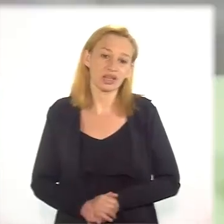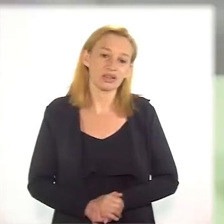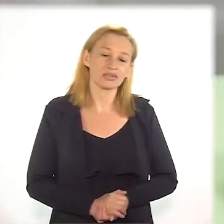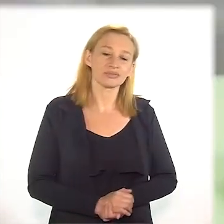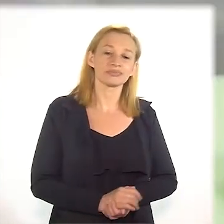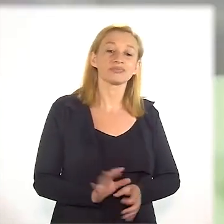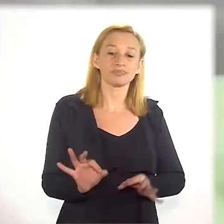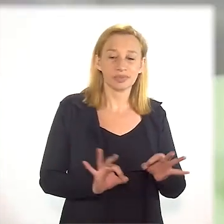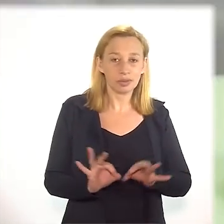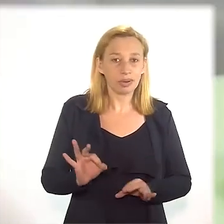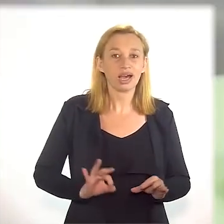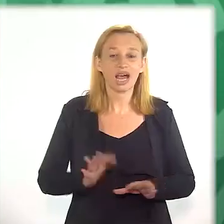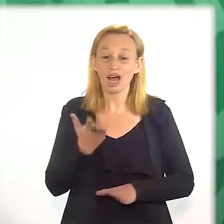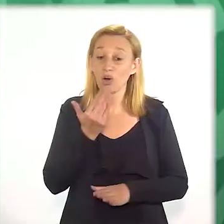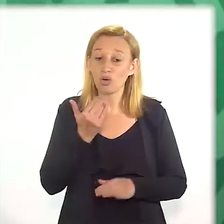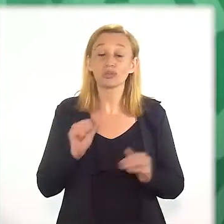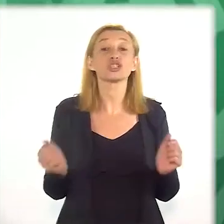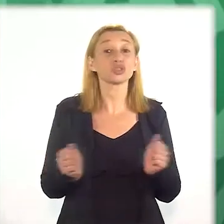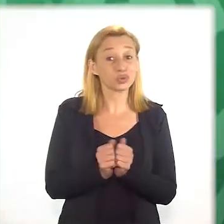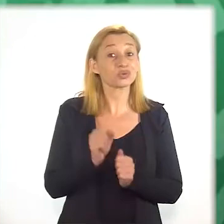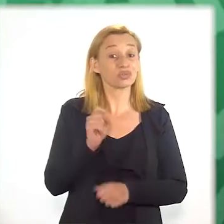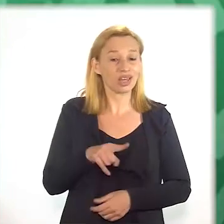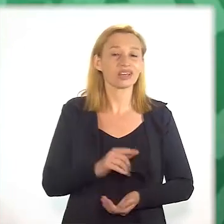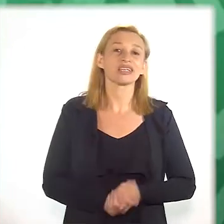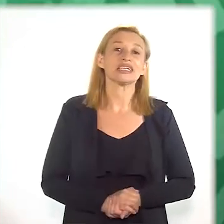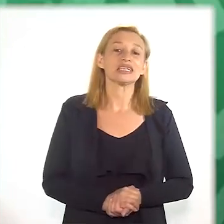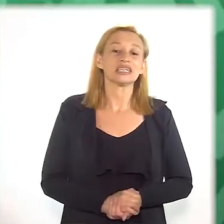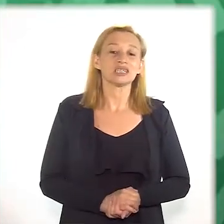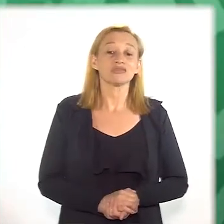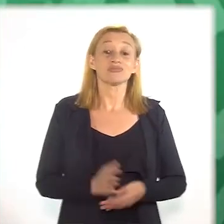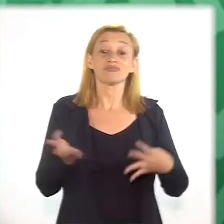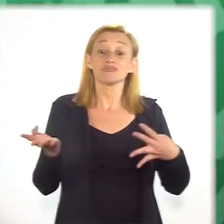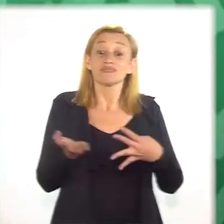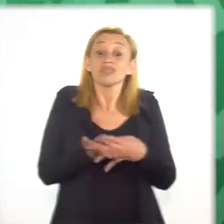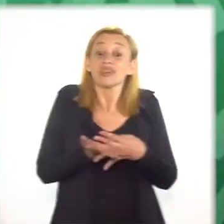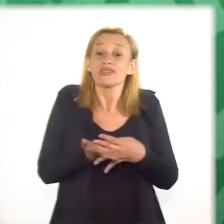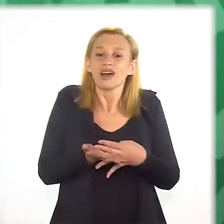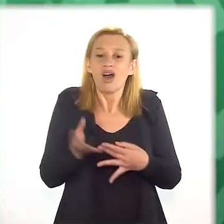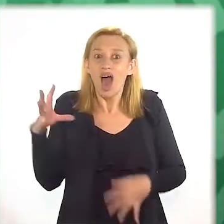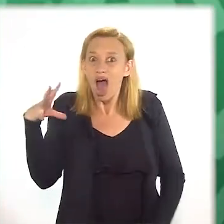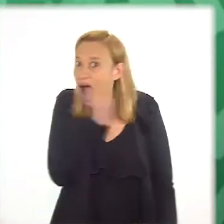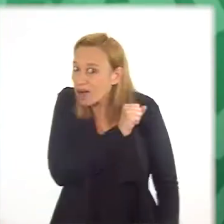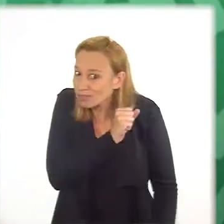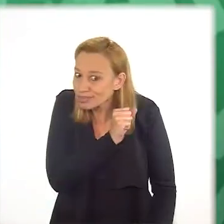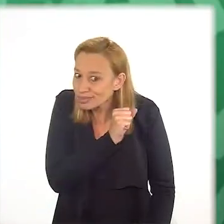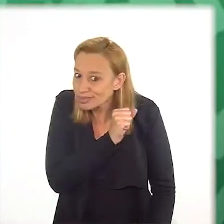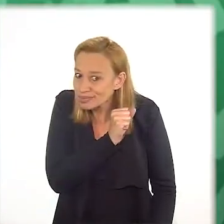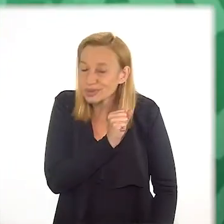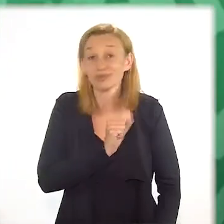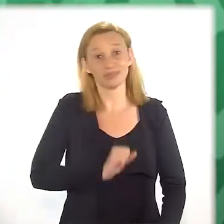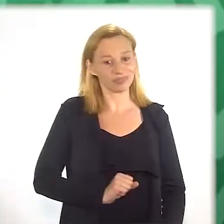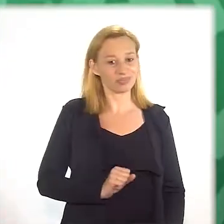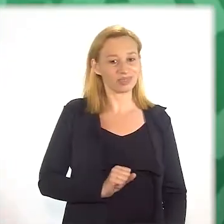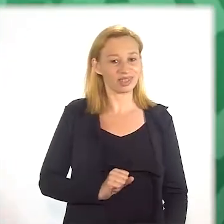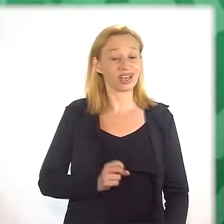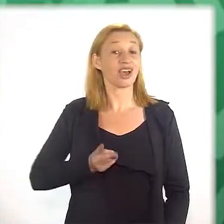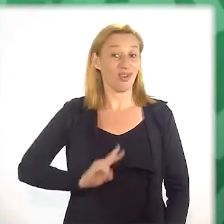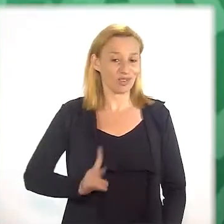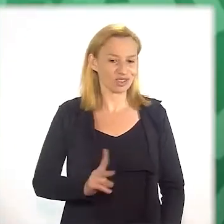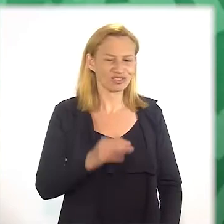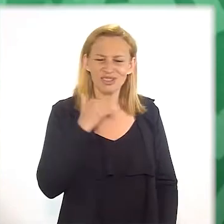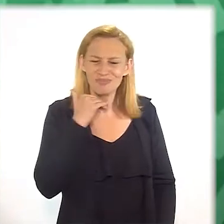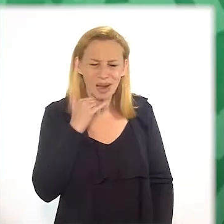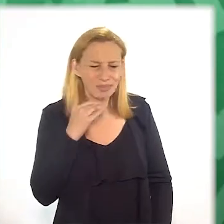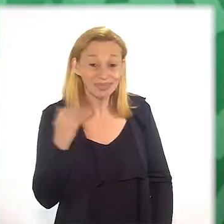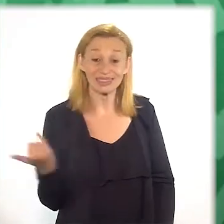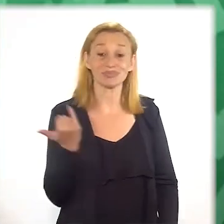Fazer parte desse preparo, né? Fazer parte desse preparo. A gente tem que fazer um intervalo bem rapidinho aqui no nosso programa para a gente